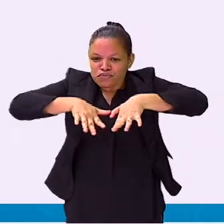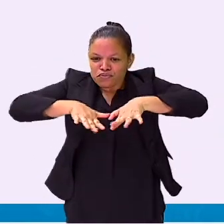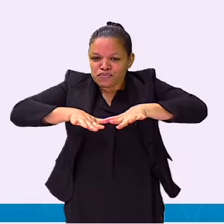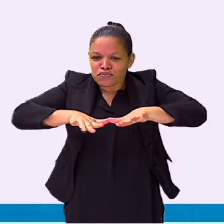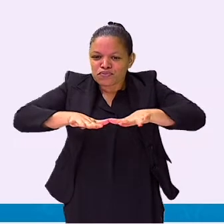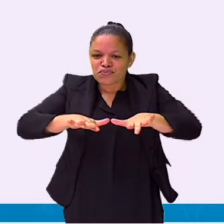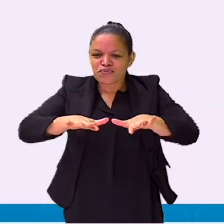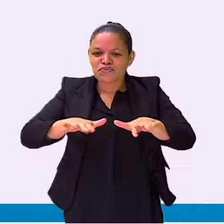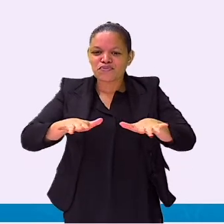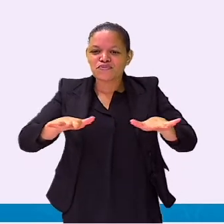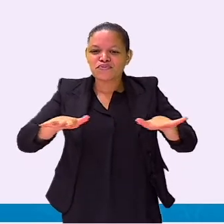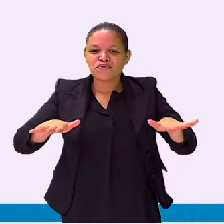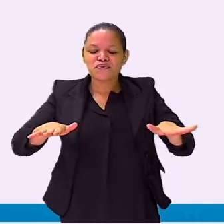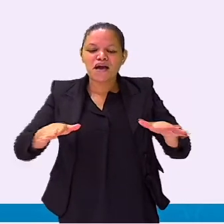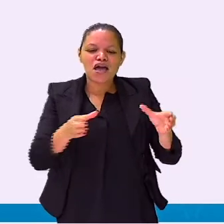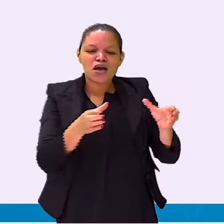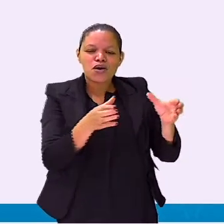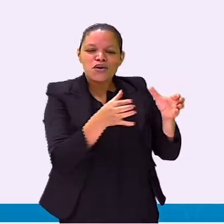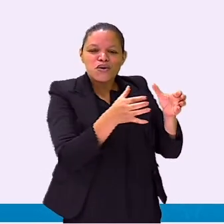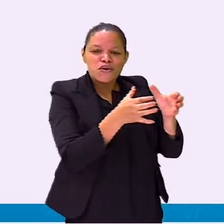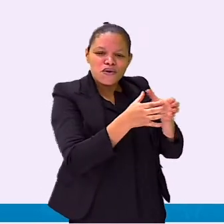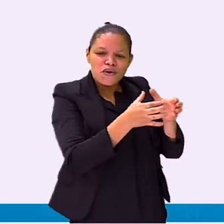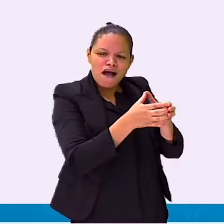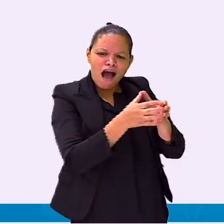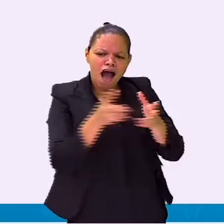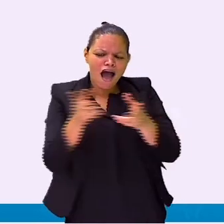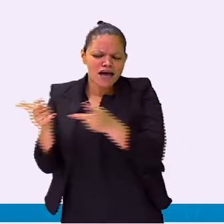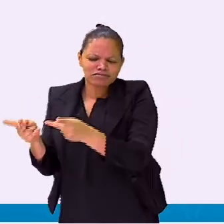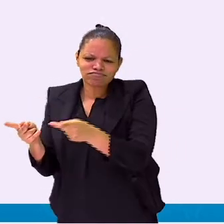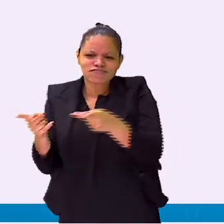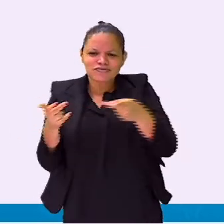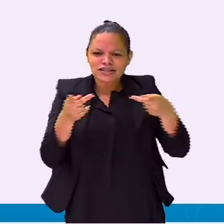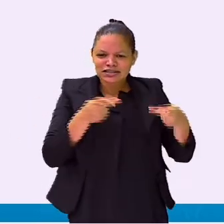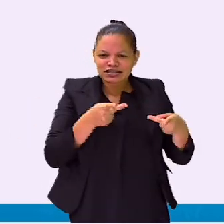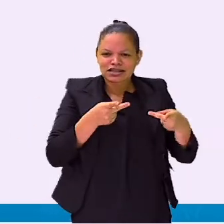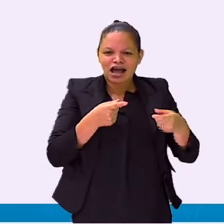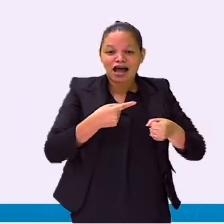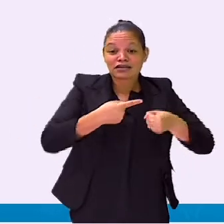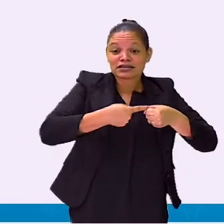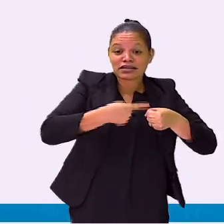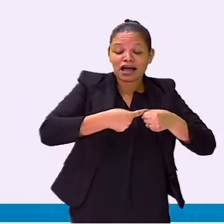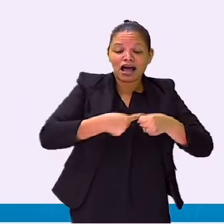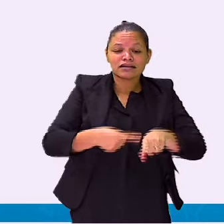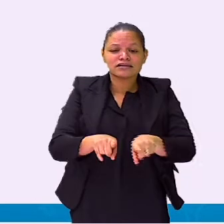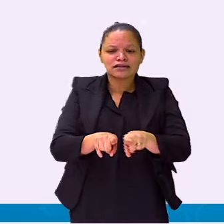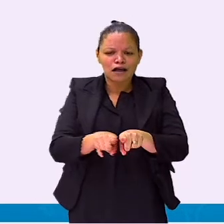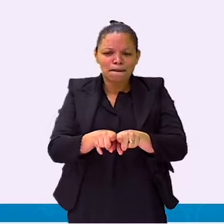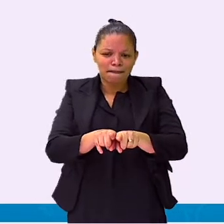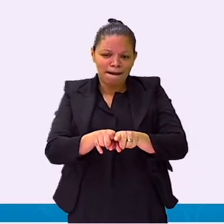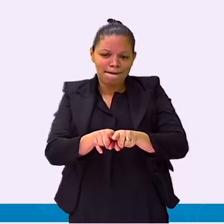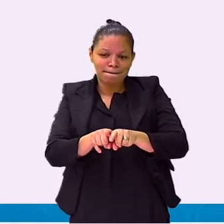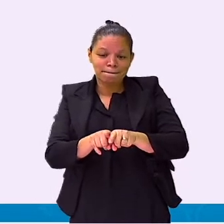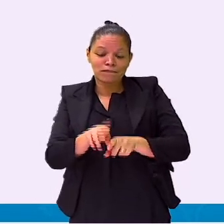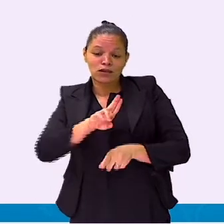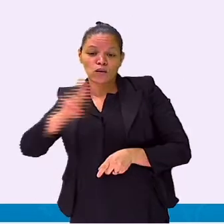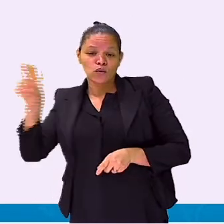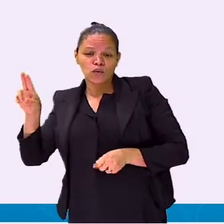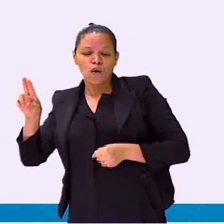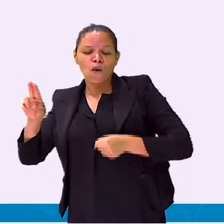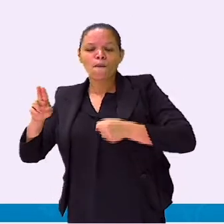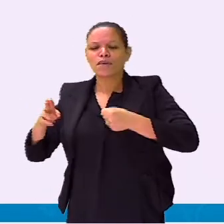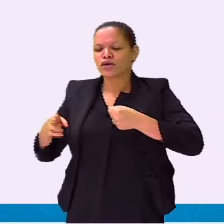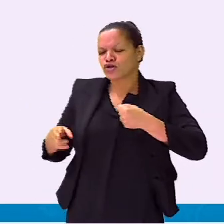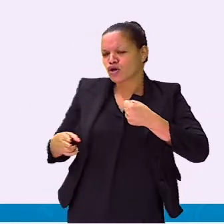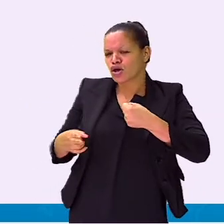visitadas, chama a atenção Ouro Preto, São João del Rei e Poços de Caldas. A cultura